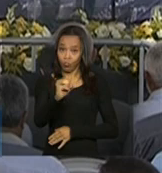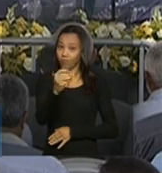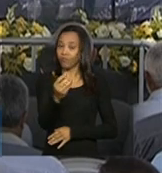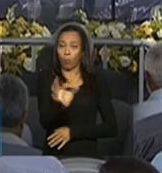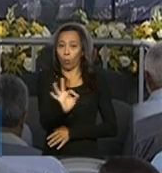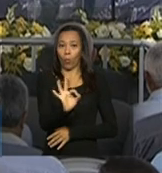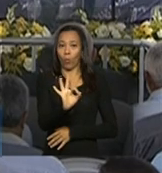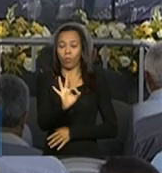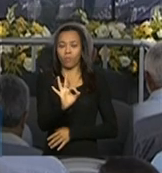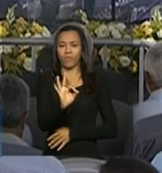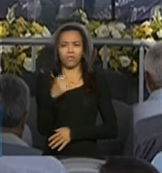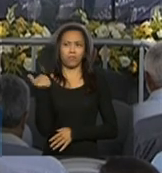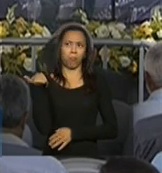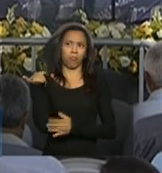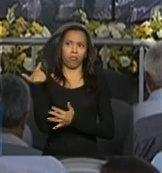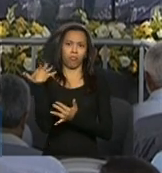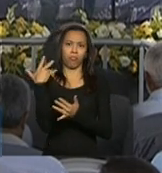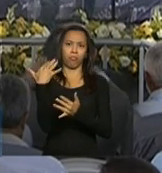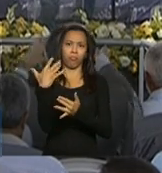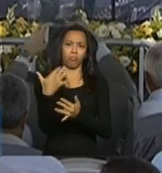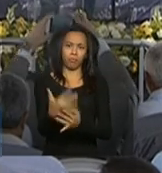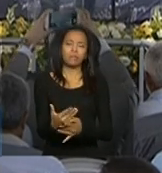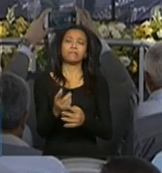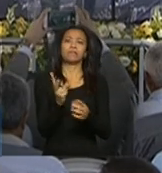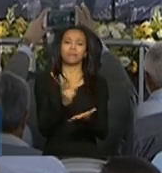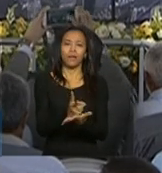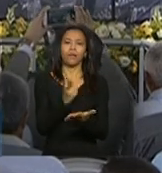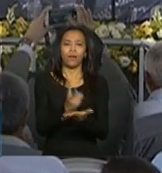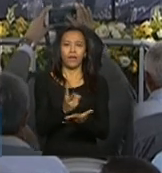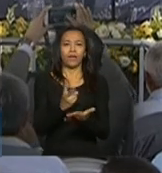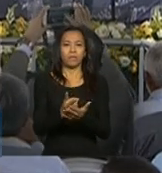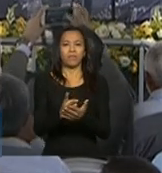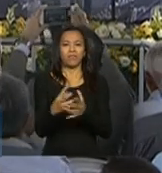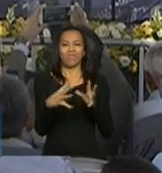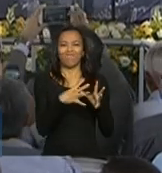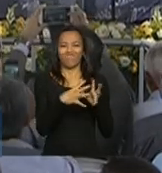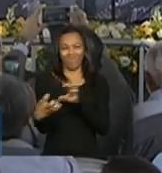esse tempo todo num conflito permanente com o poder central.